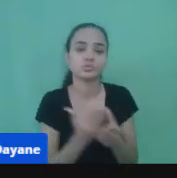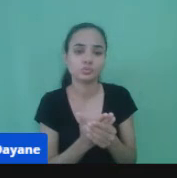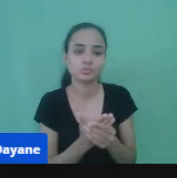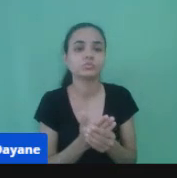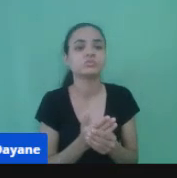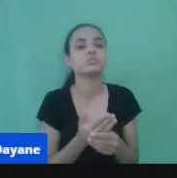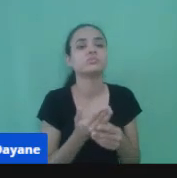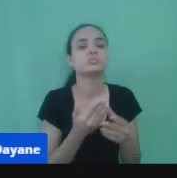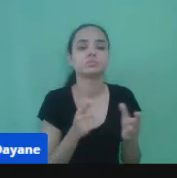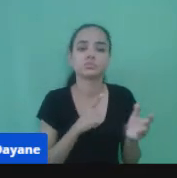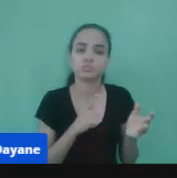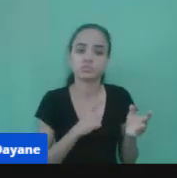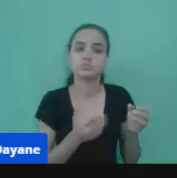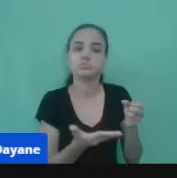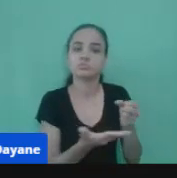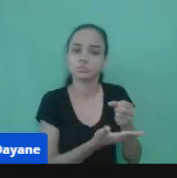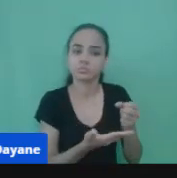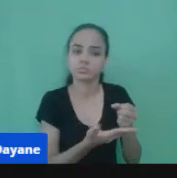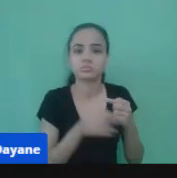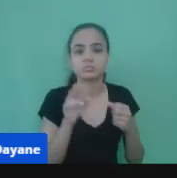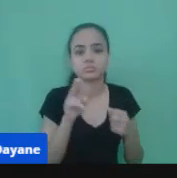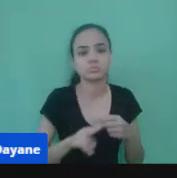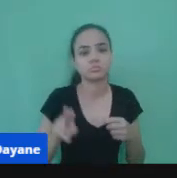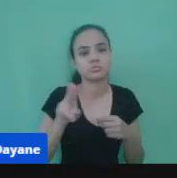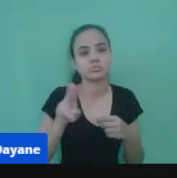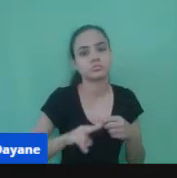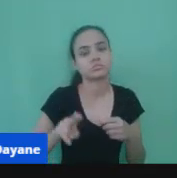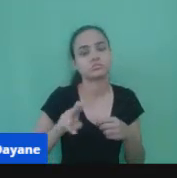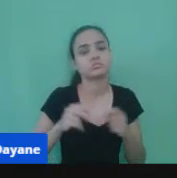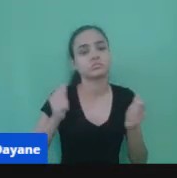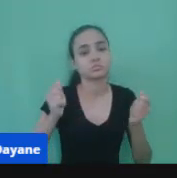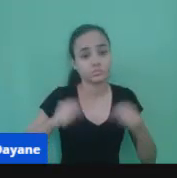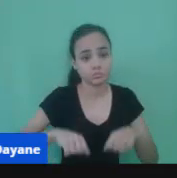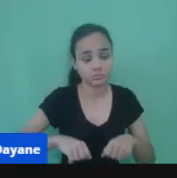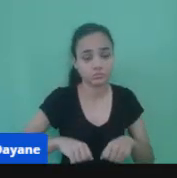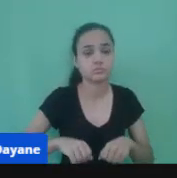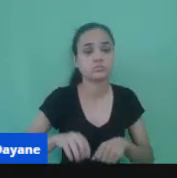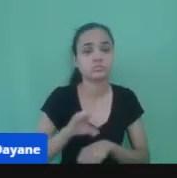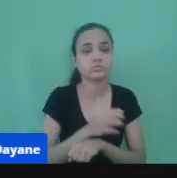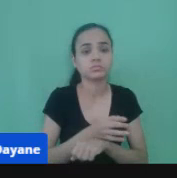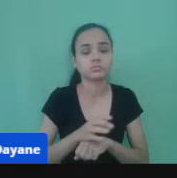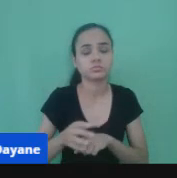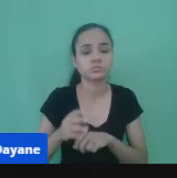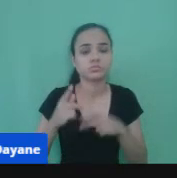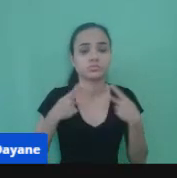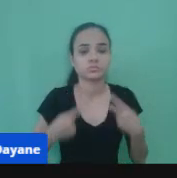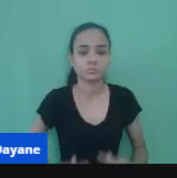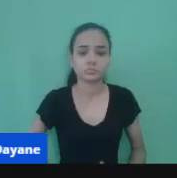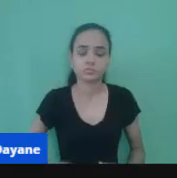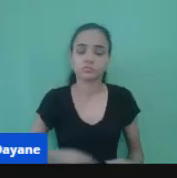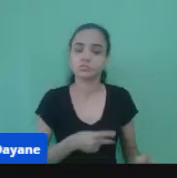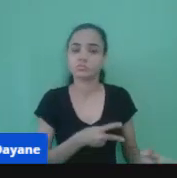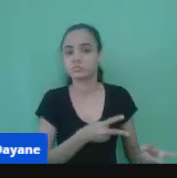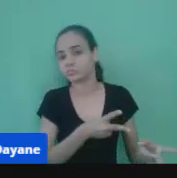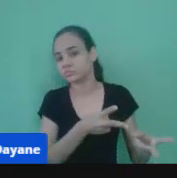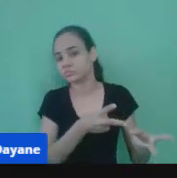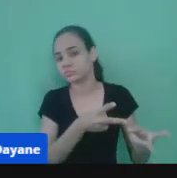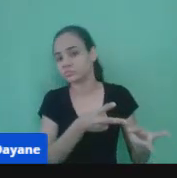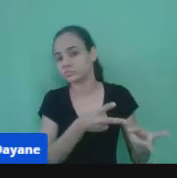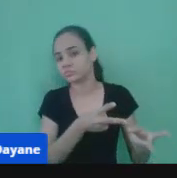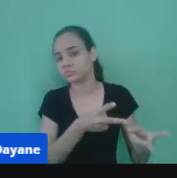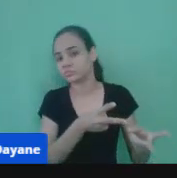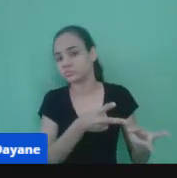só, nas competências de ciências humanas, nós vamos perceber a indicação de diferentes linguagens e gêneros textuais para o